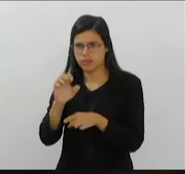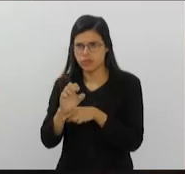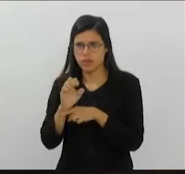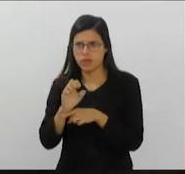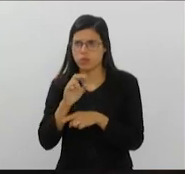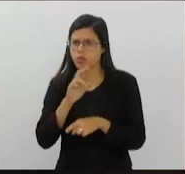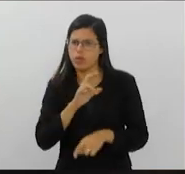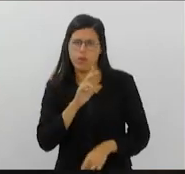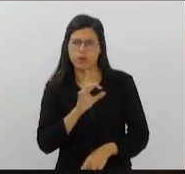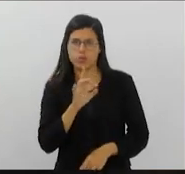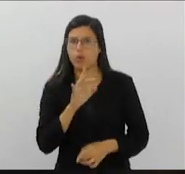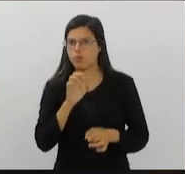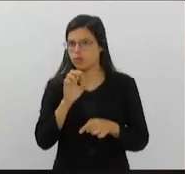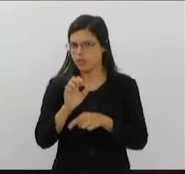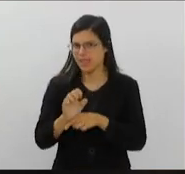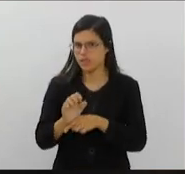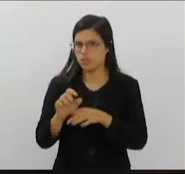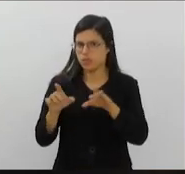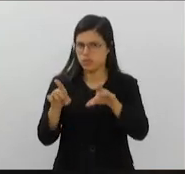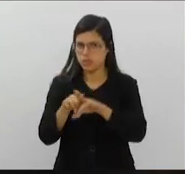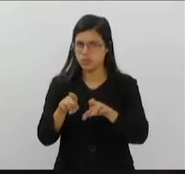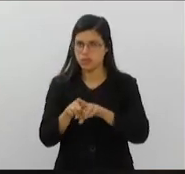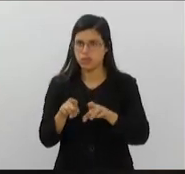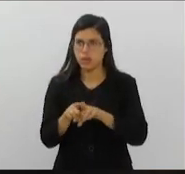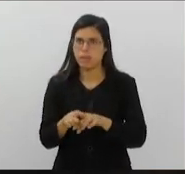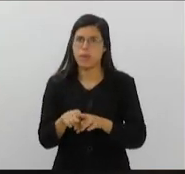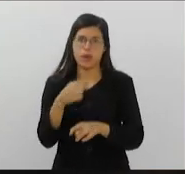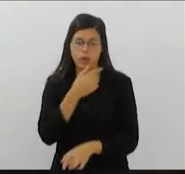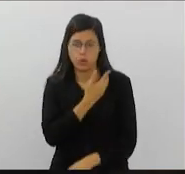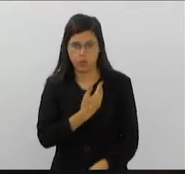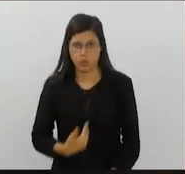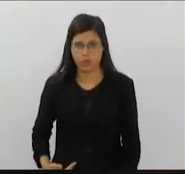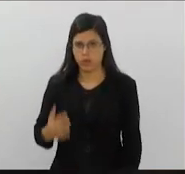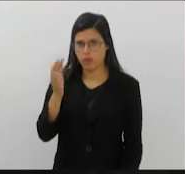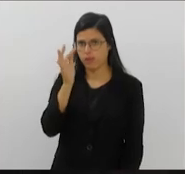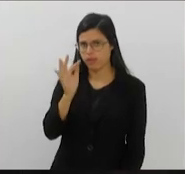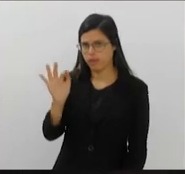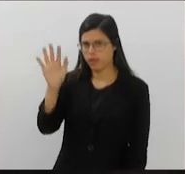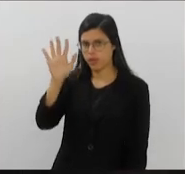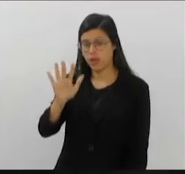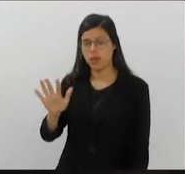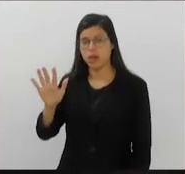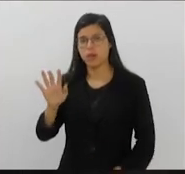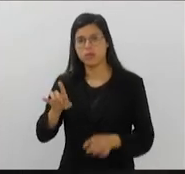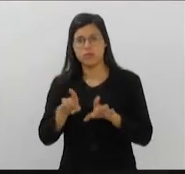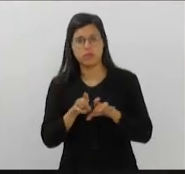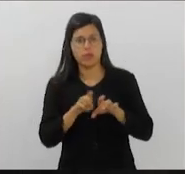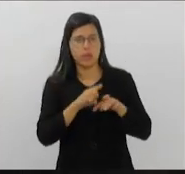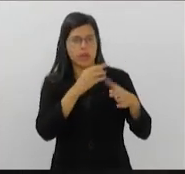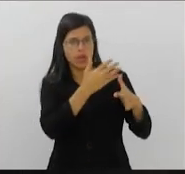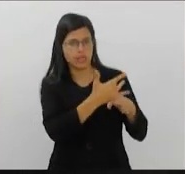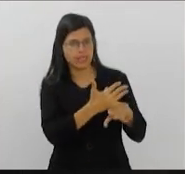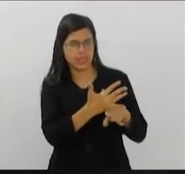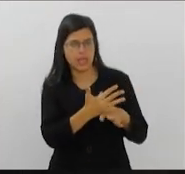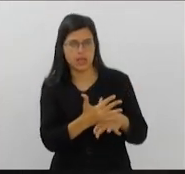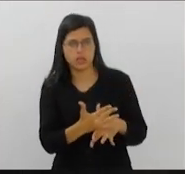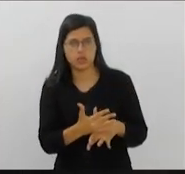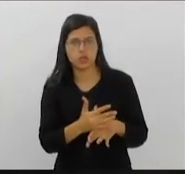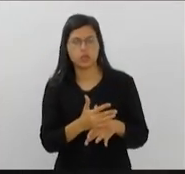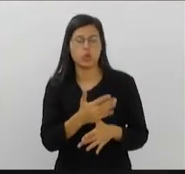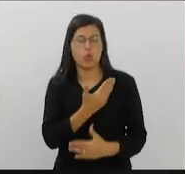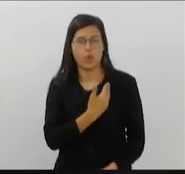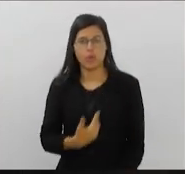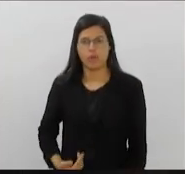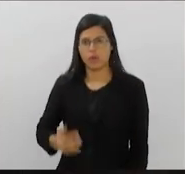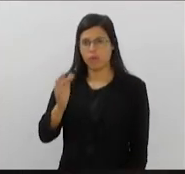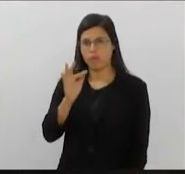o Estado. Ele também afeta o governo federal e os municípios. Então, o governo federal ele é muito importante porque